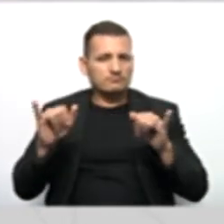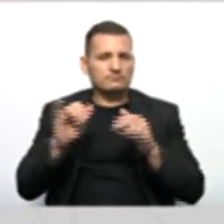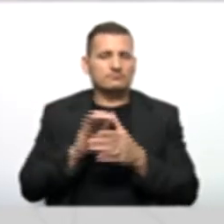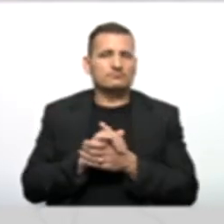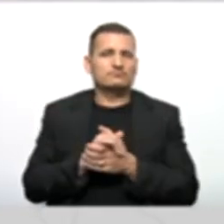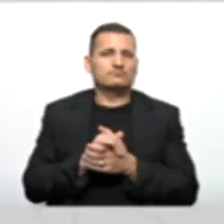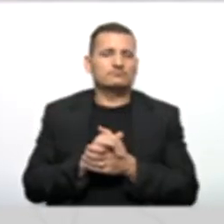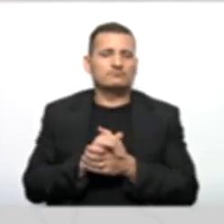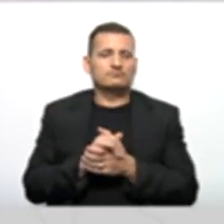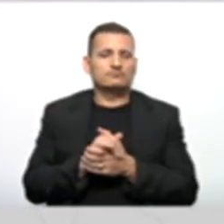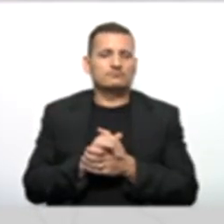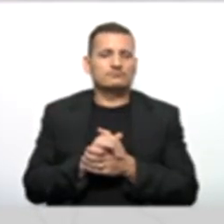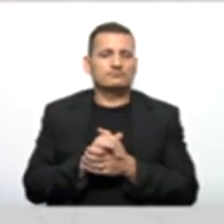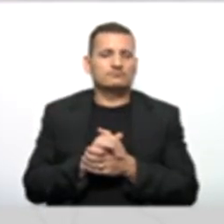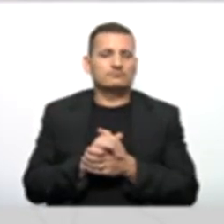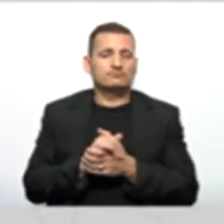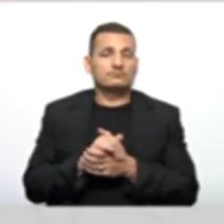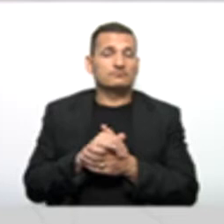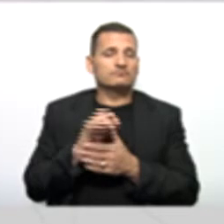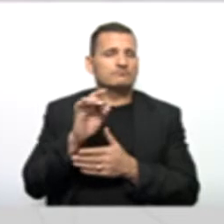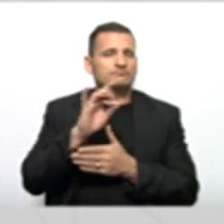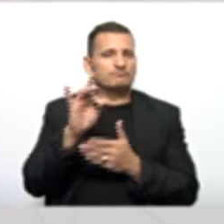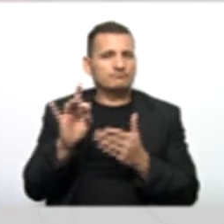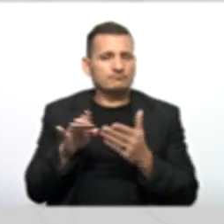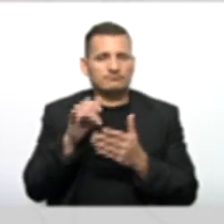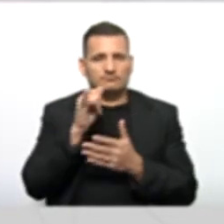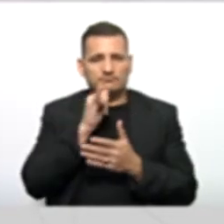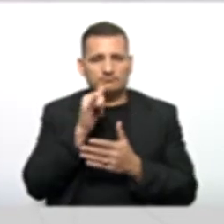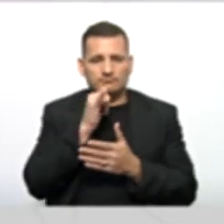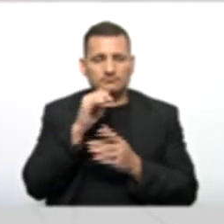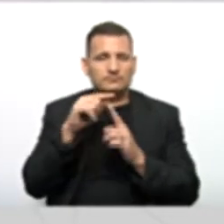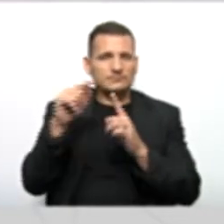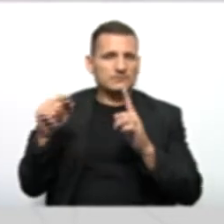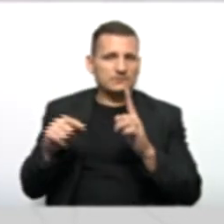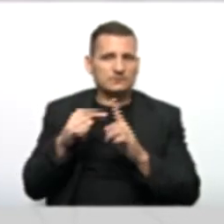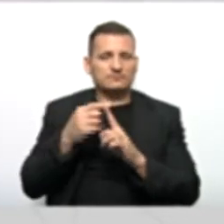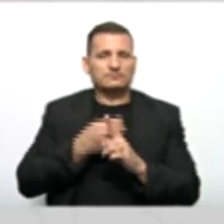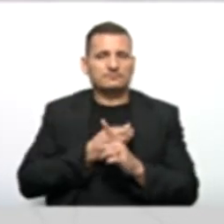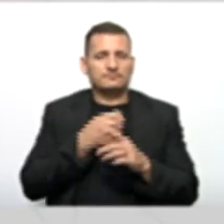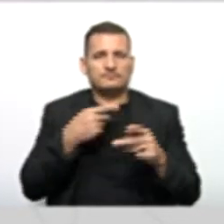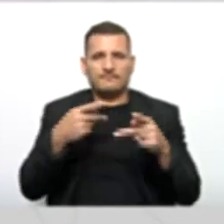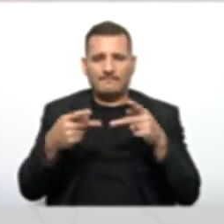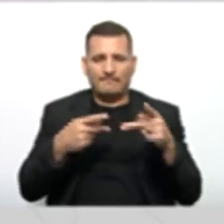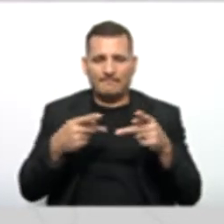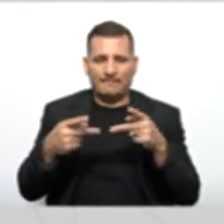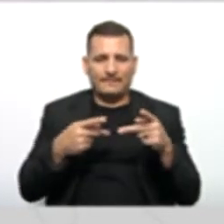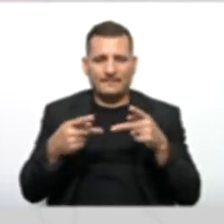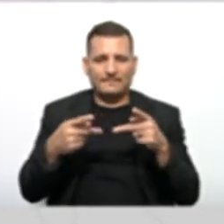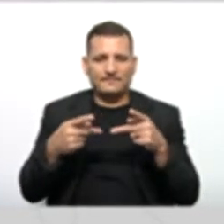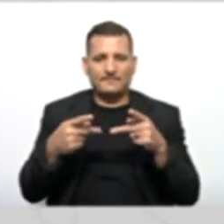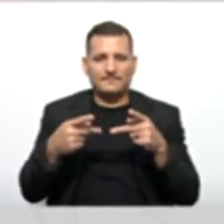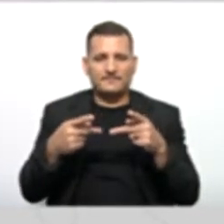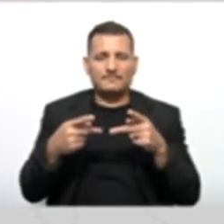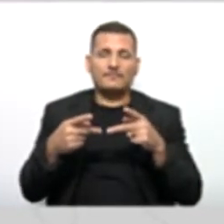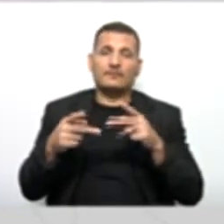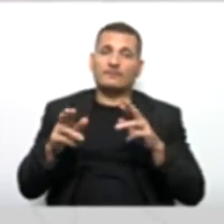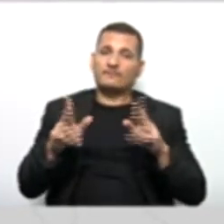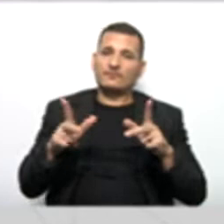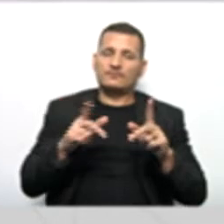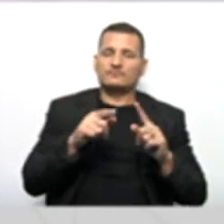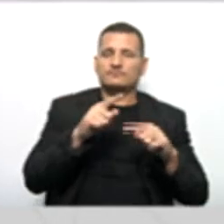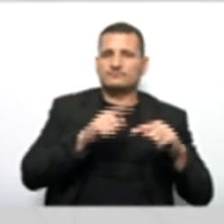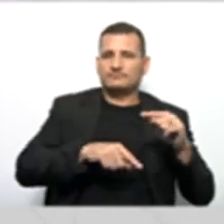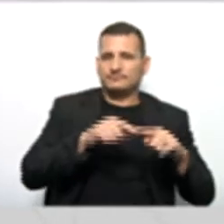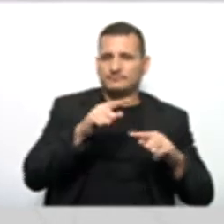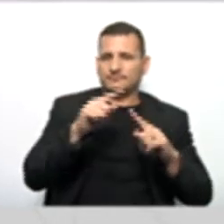produto, etc. Em cada um desses exemplos, o ciclo de vida do projeto difere-se do ciclo de vida do